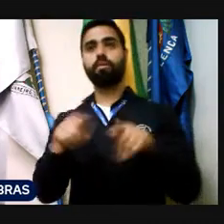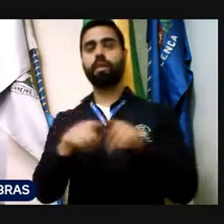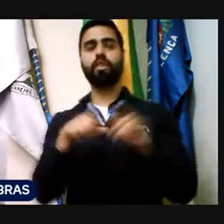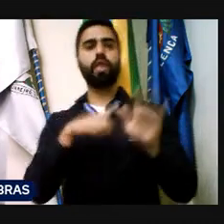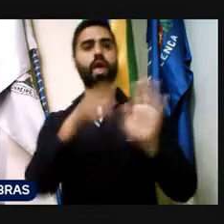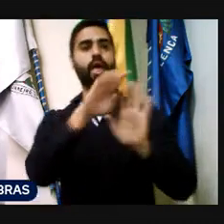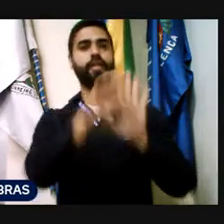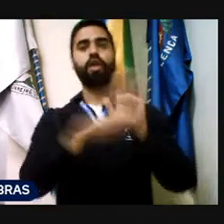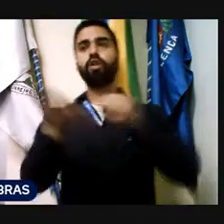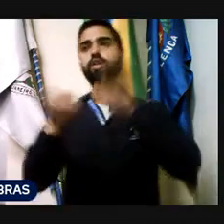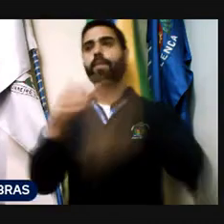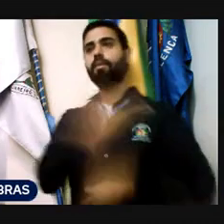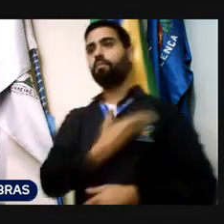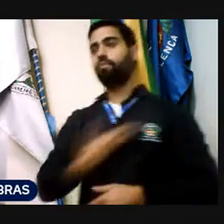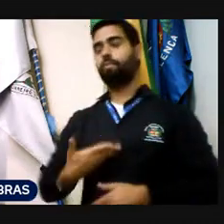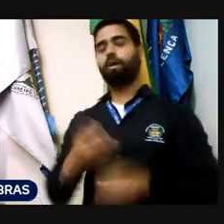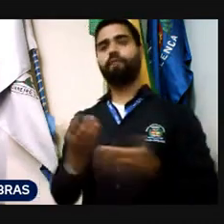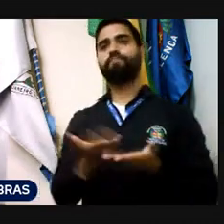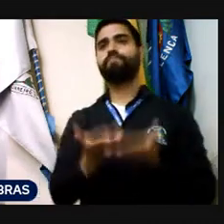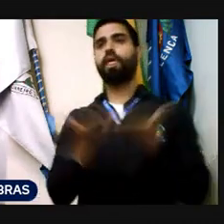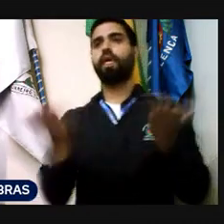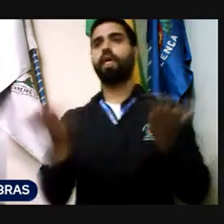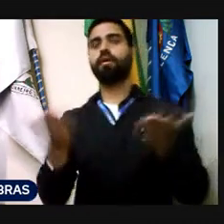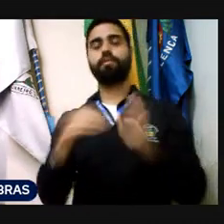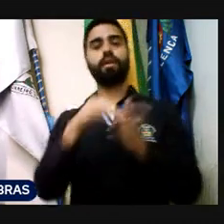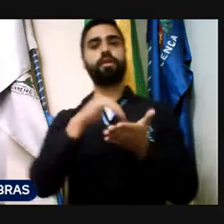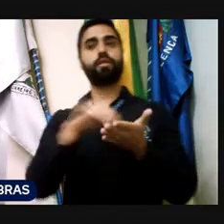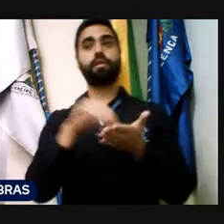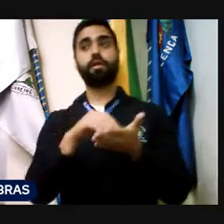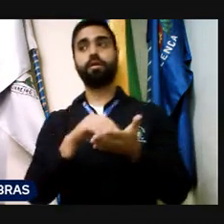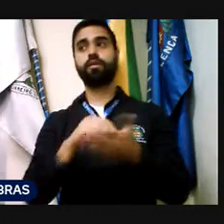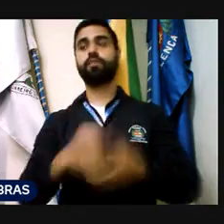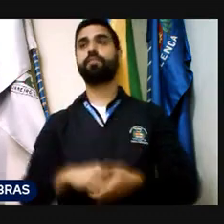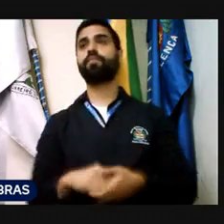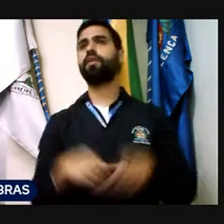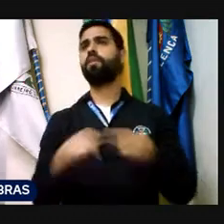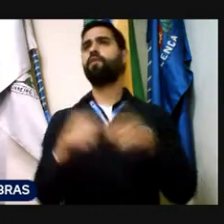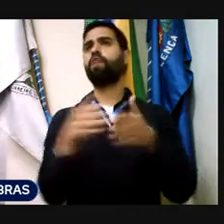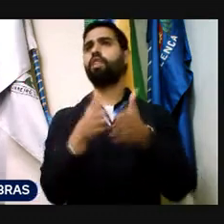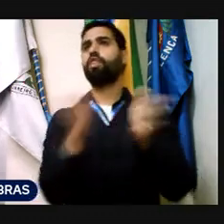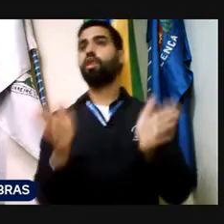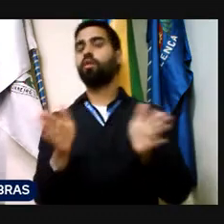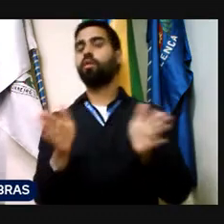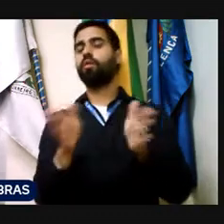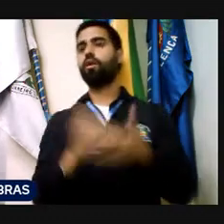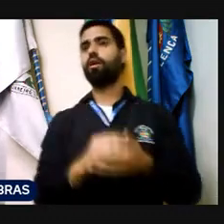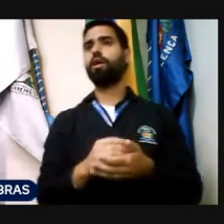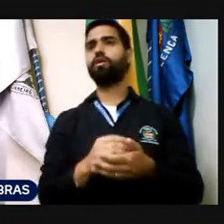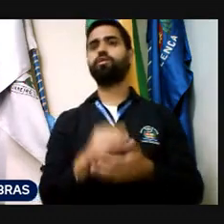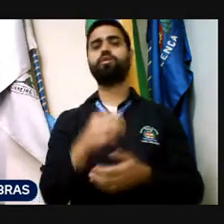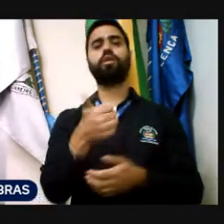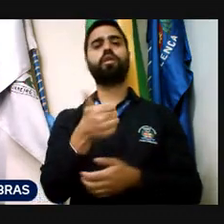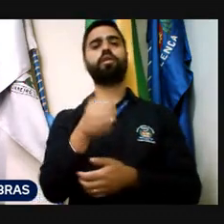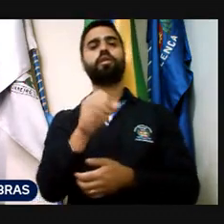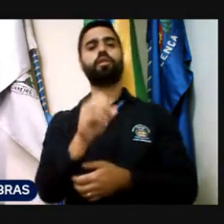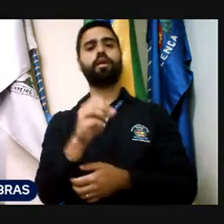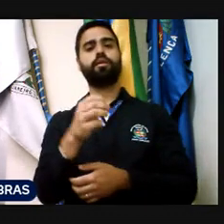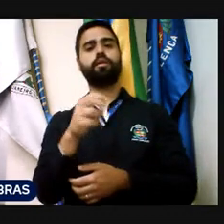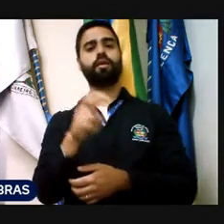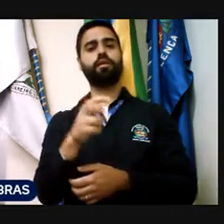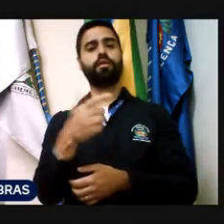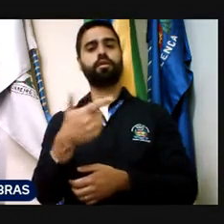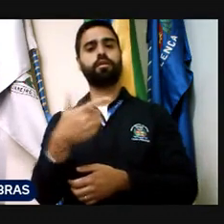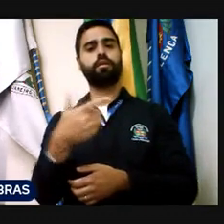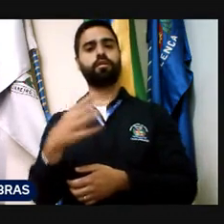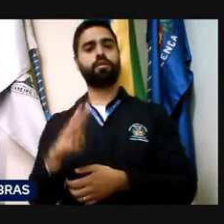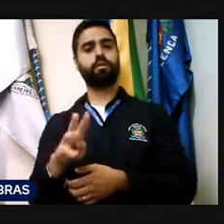chamada pública, que será lançado por essa secretaria. O mesmo foi inaugurado por processo administrativo 10.531 de 2021